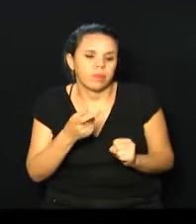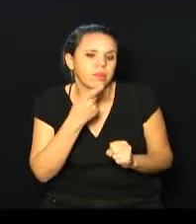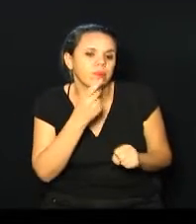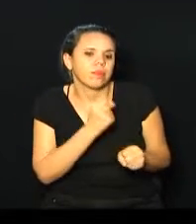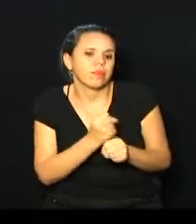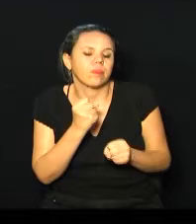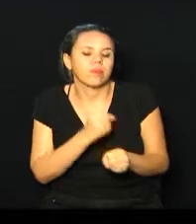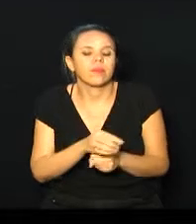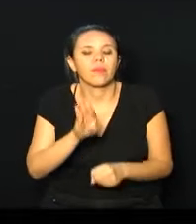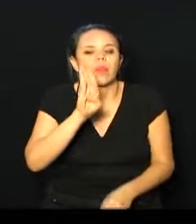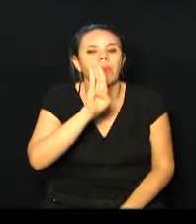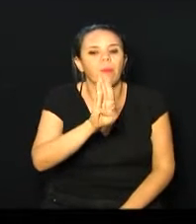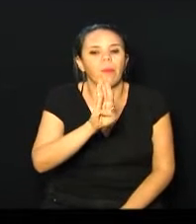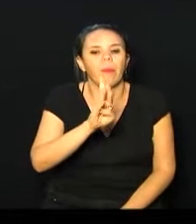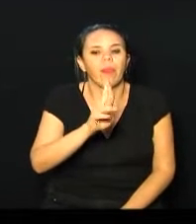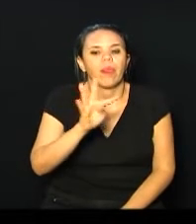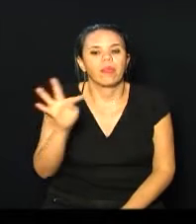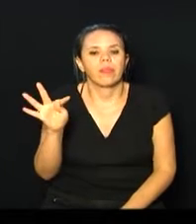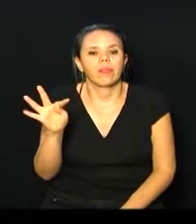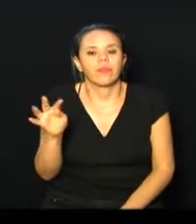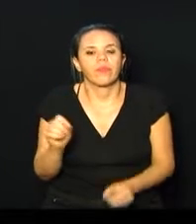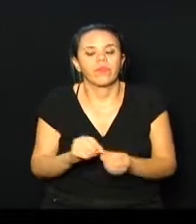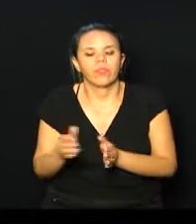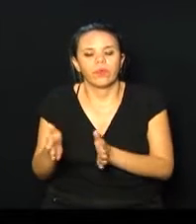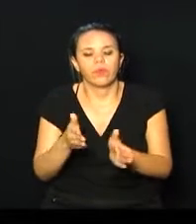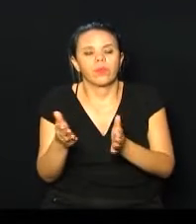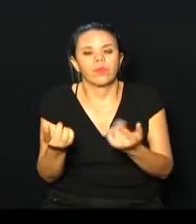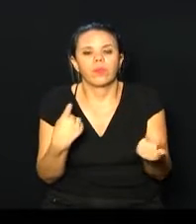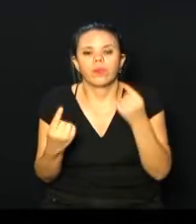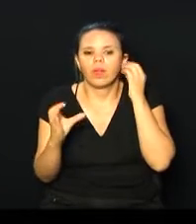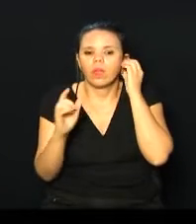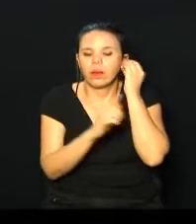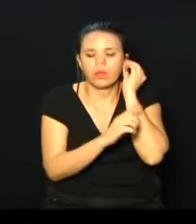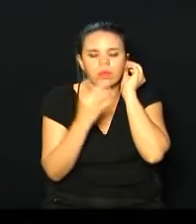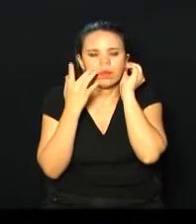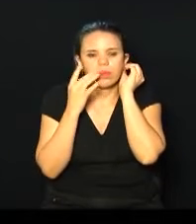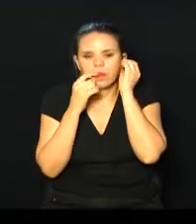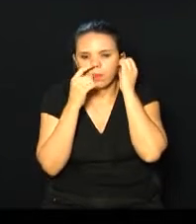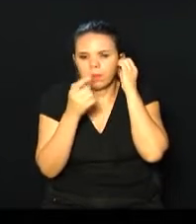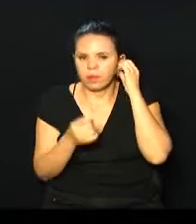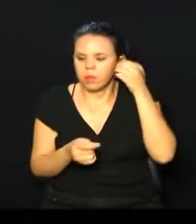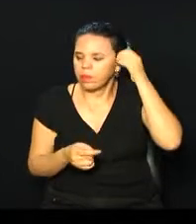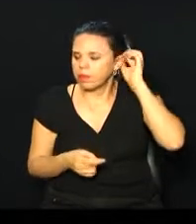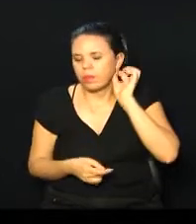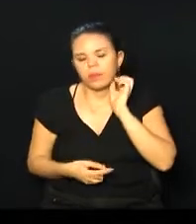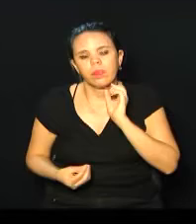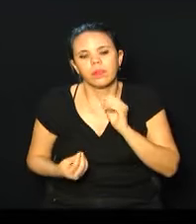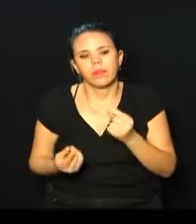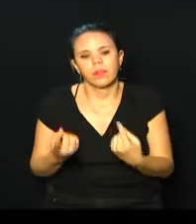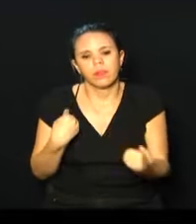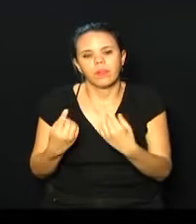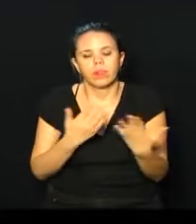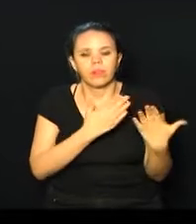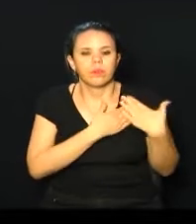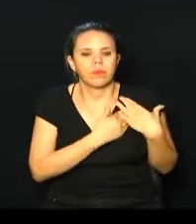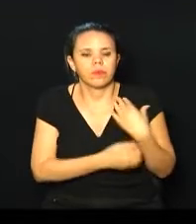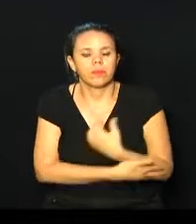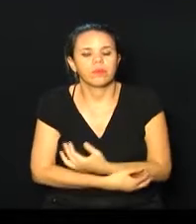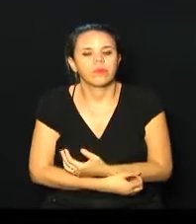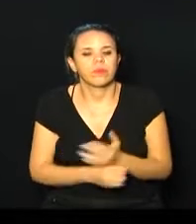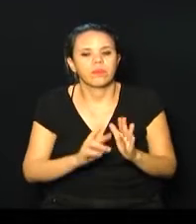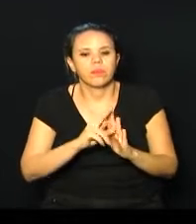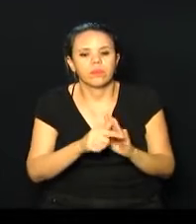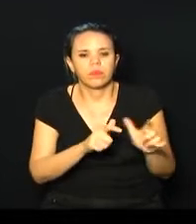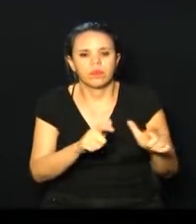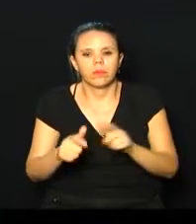obras do BRT. Nós fizemos os corredores do BRT no Campo Grande e no Ouro Verde, na Vinda Moreiras, Rui Rodrigues,